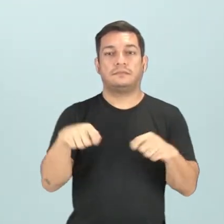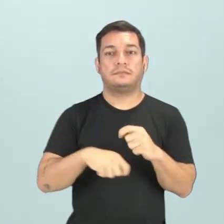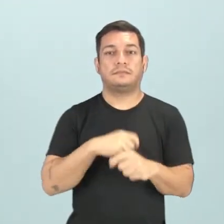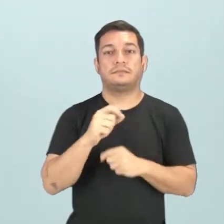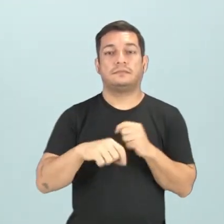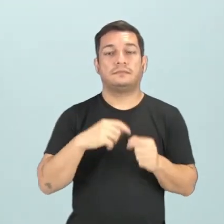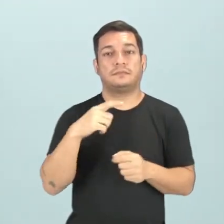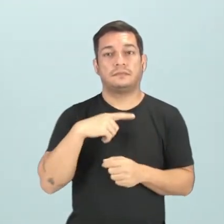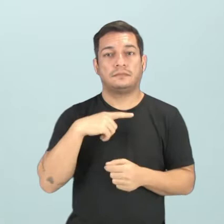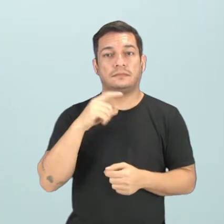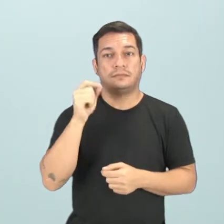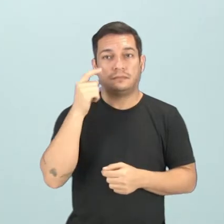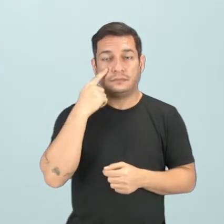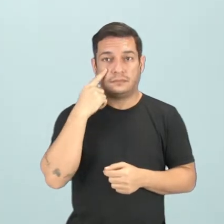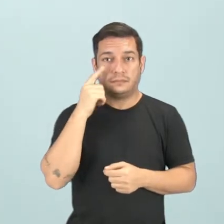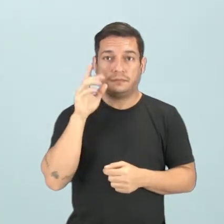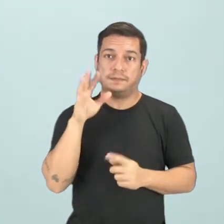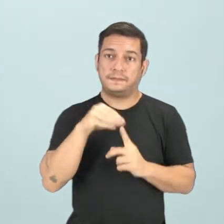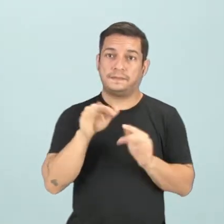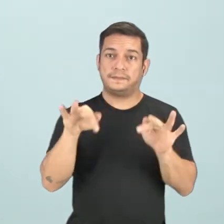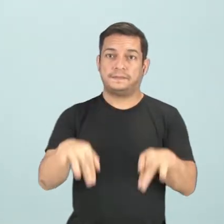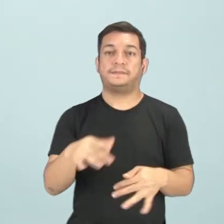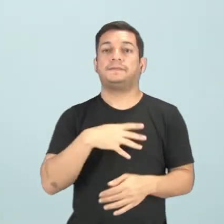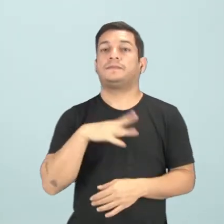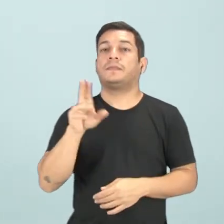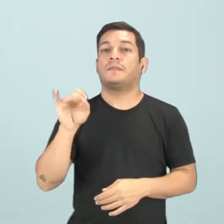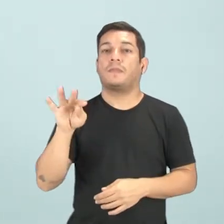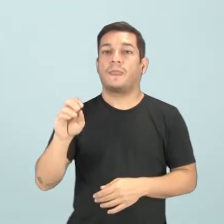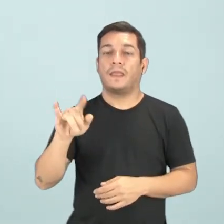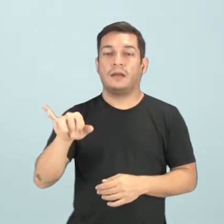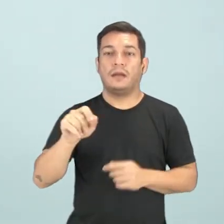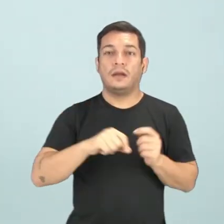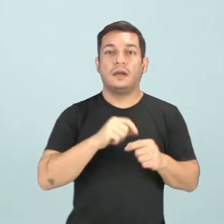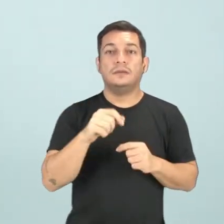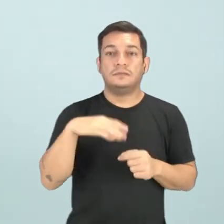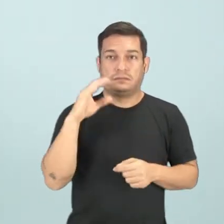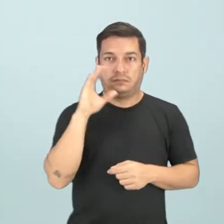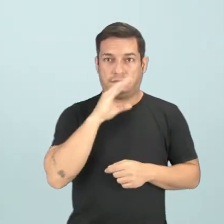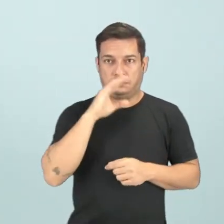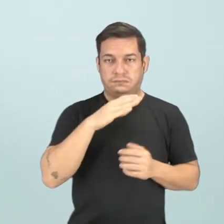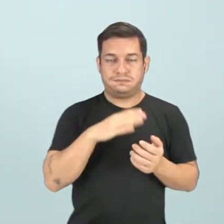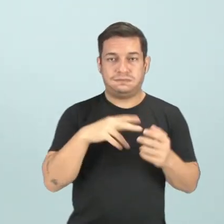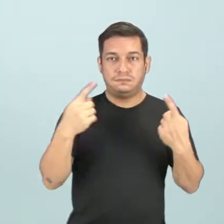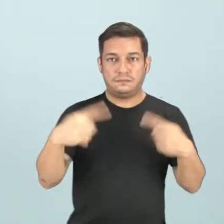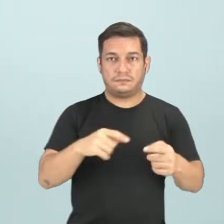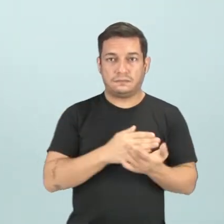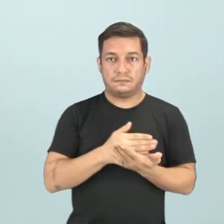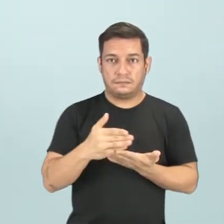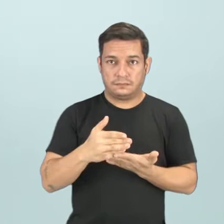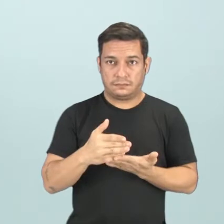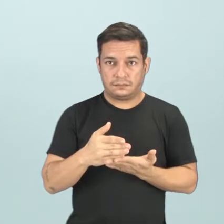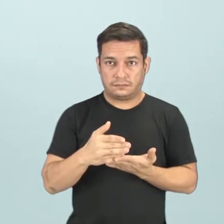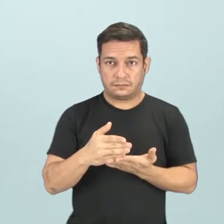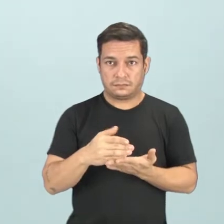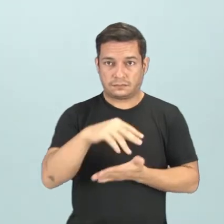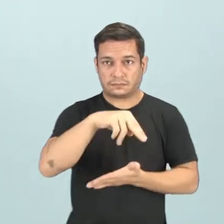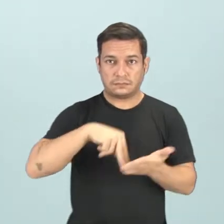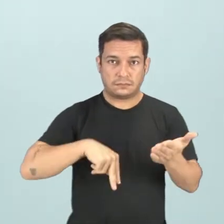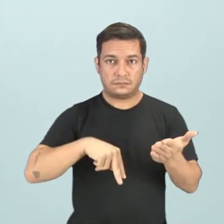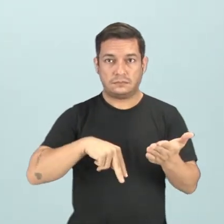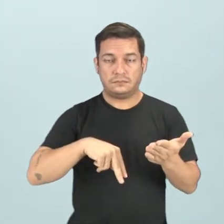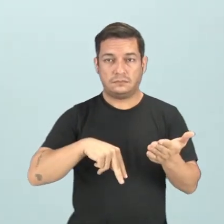chegar no denominador final, enquanto que o conto ele vai vencer por nocaute. Ou seja, a luta começa, inicia ali a